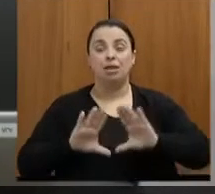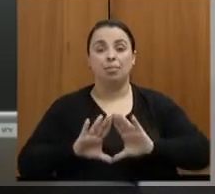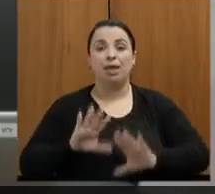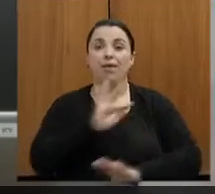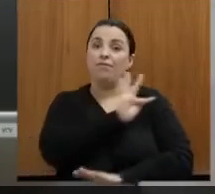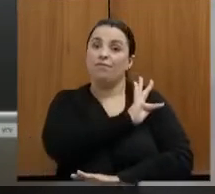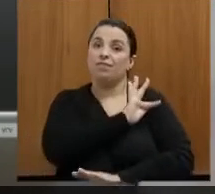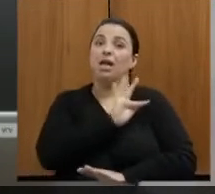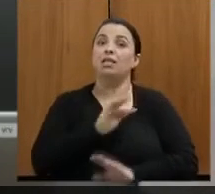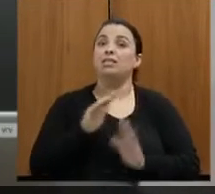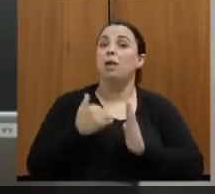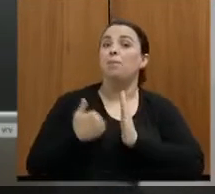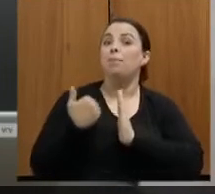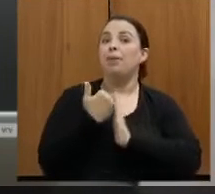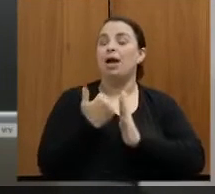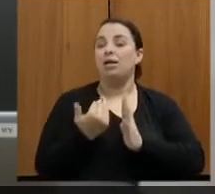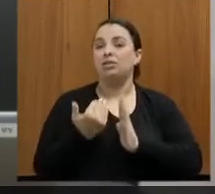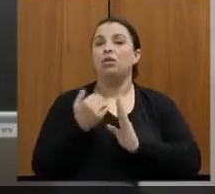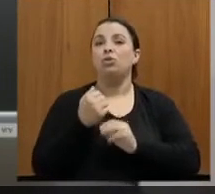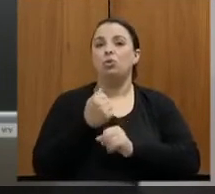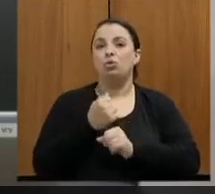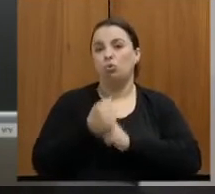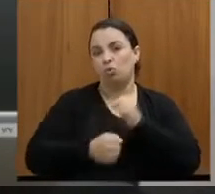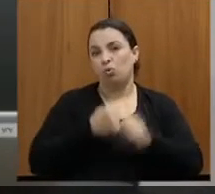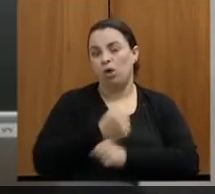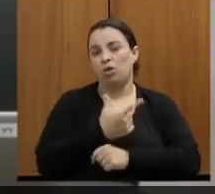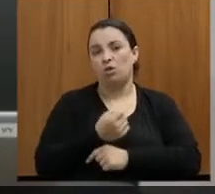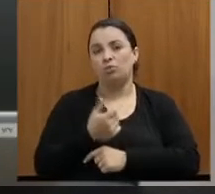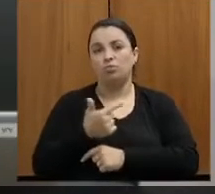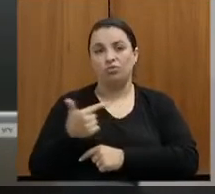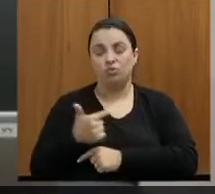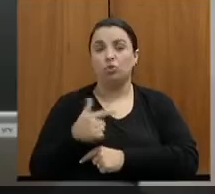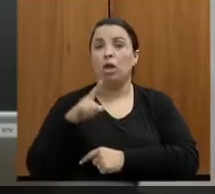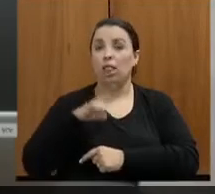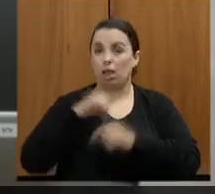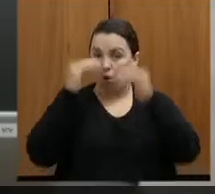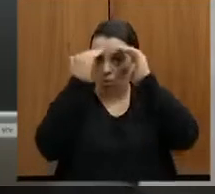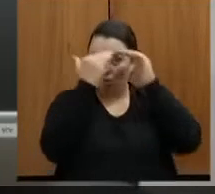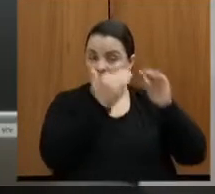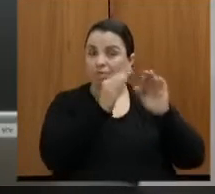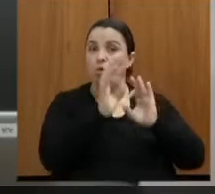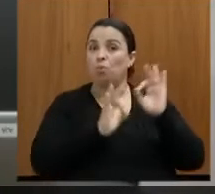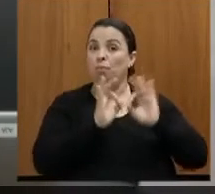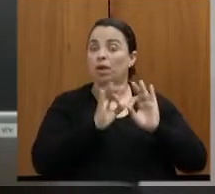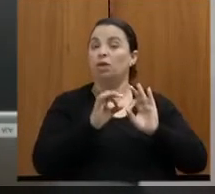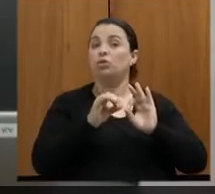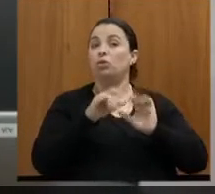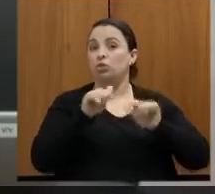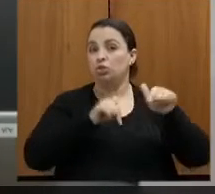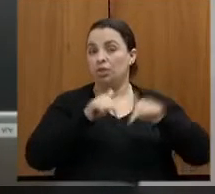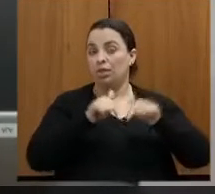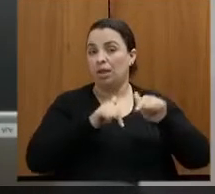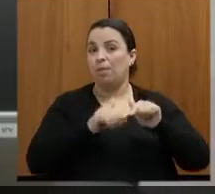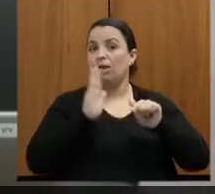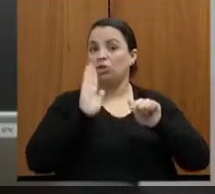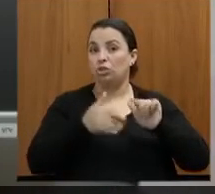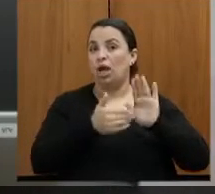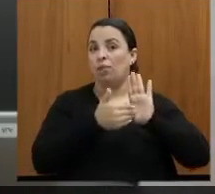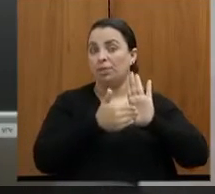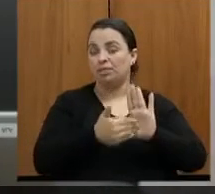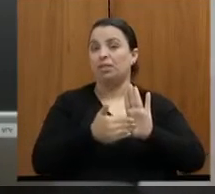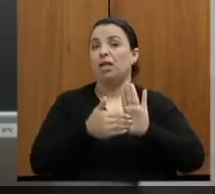2022, conforme previsto no plano de trabalho apresentado em